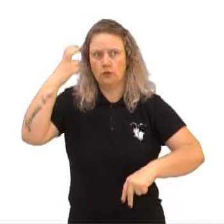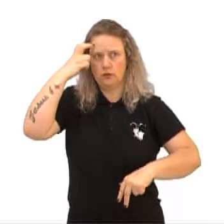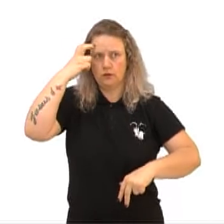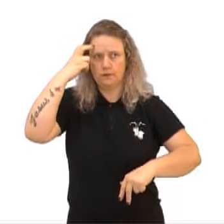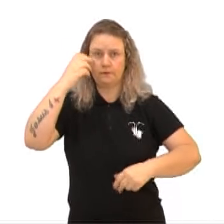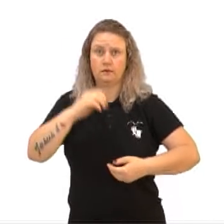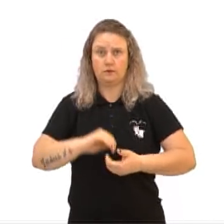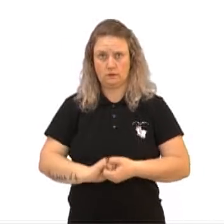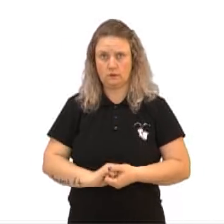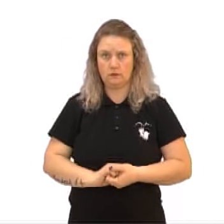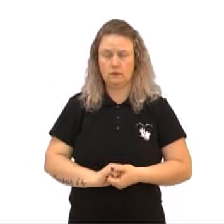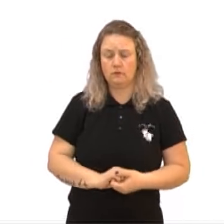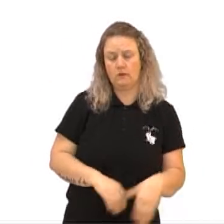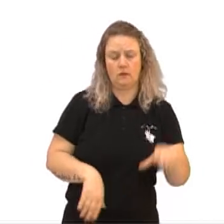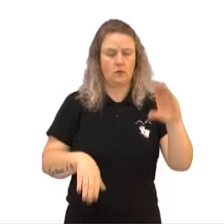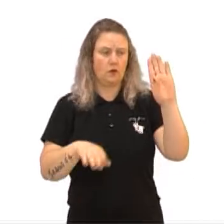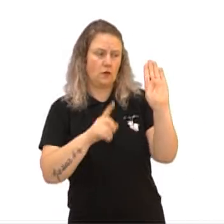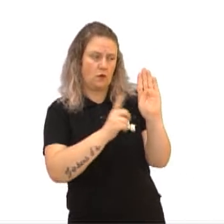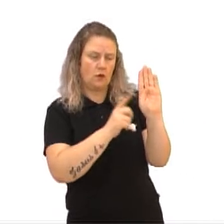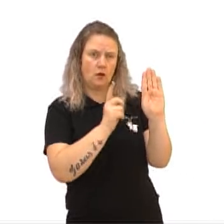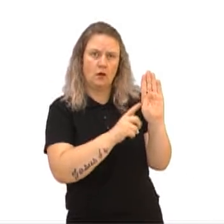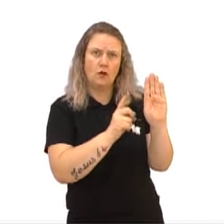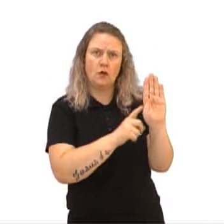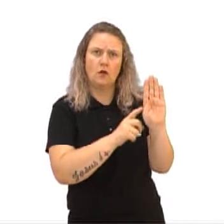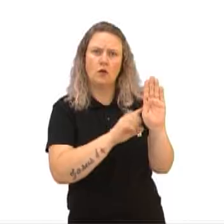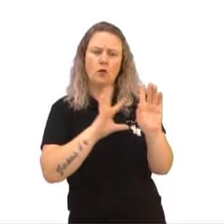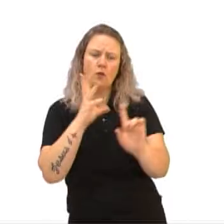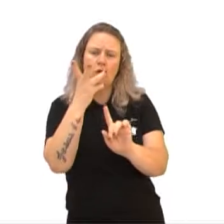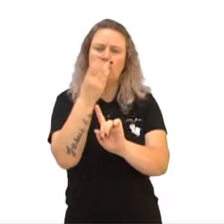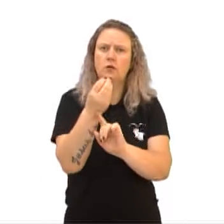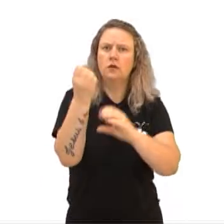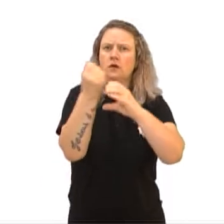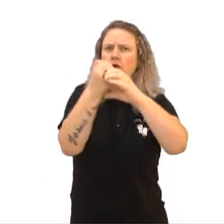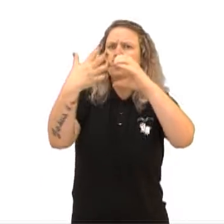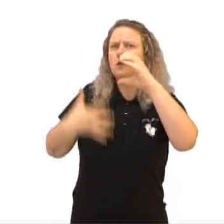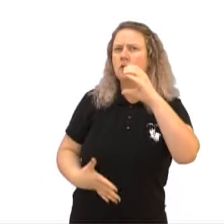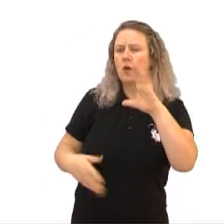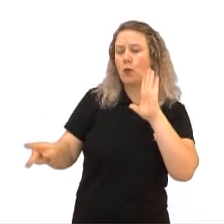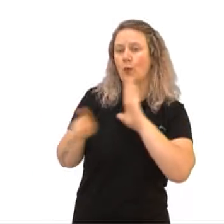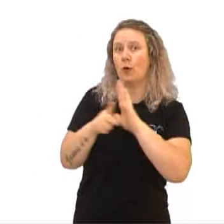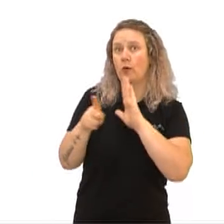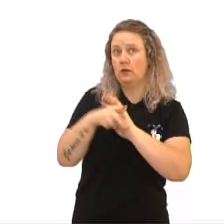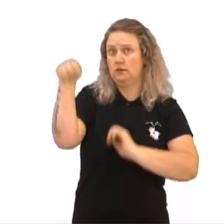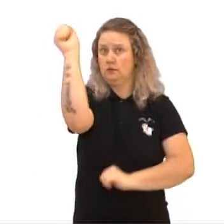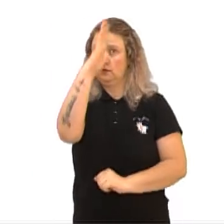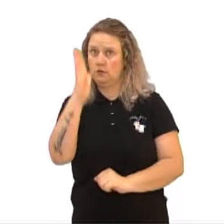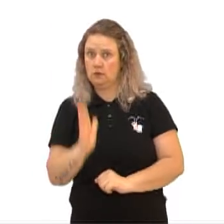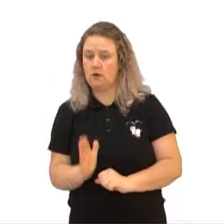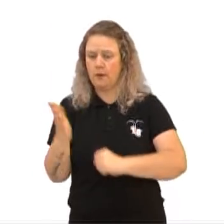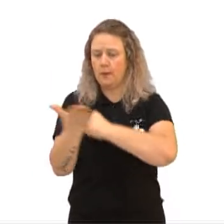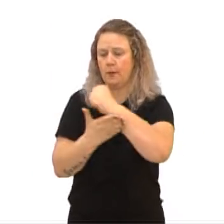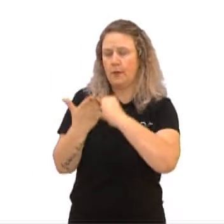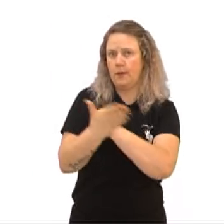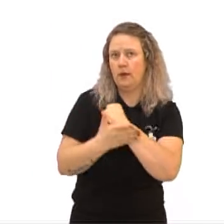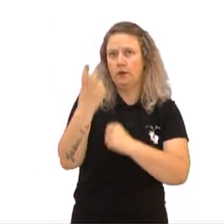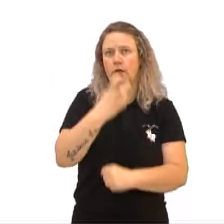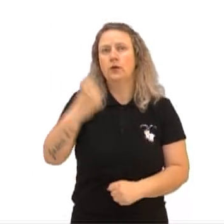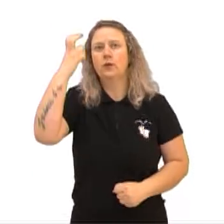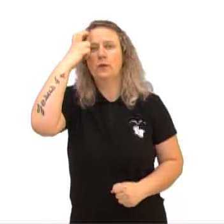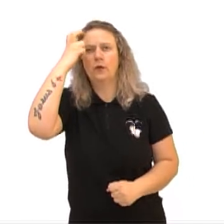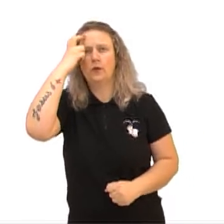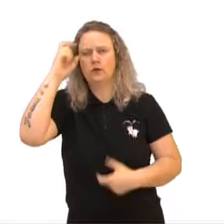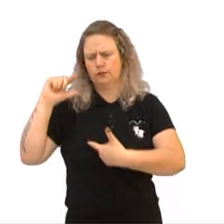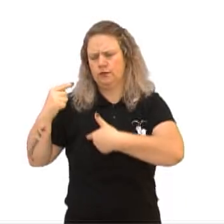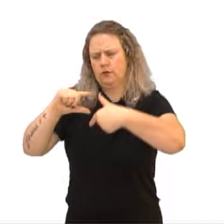country. Alternativa B, fazer uma arte com características brasileiras, baseando-se tanto na cultura